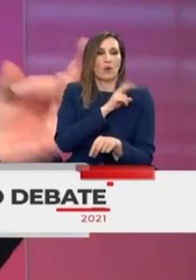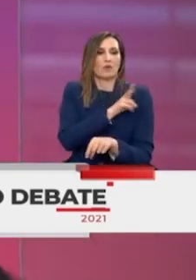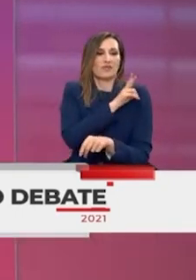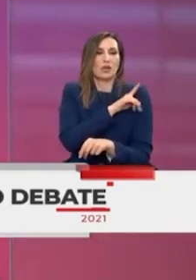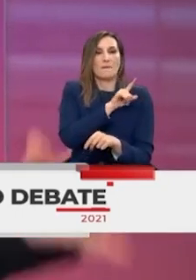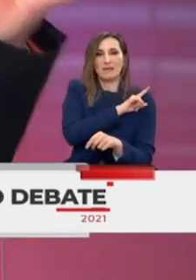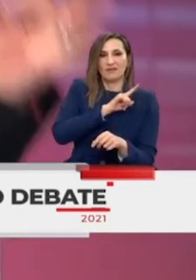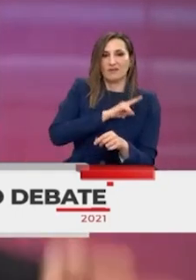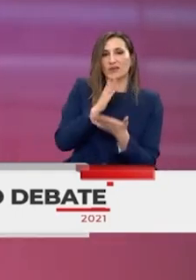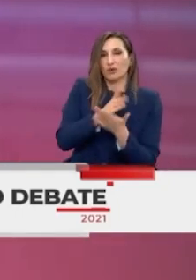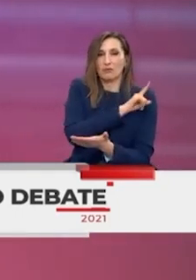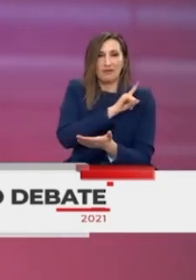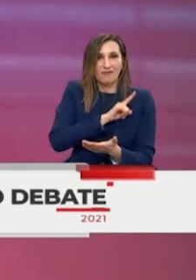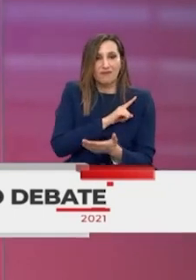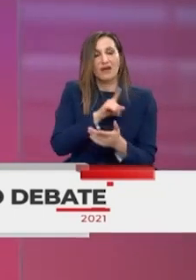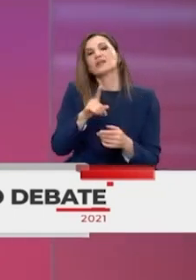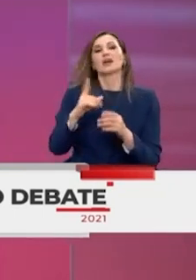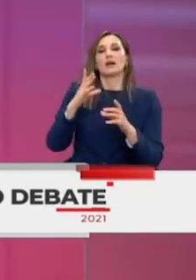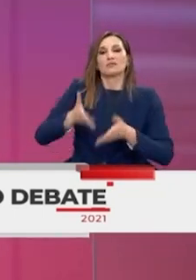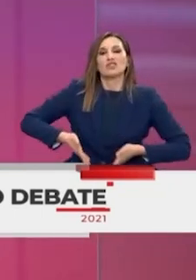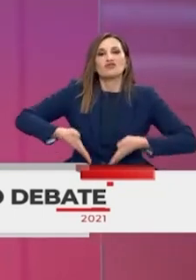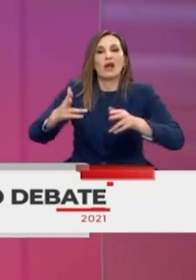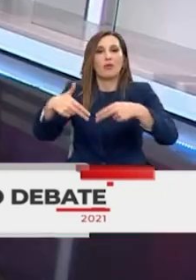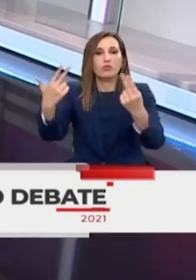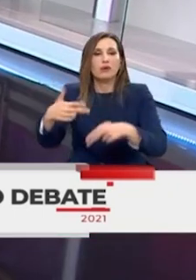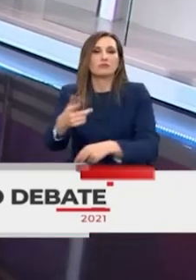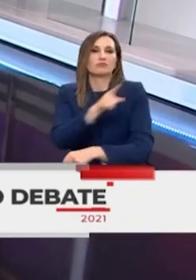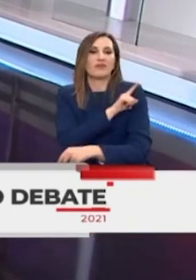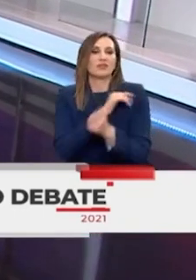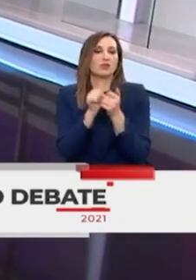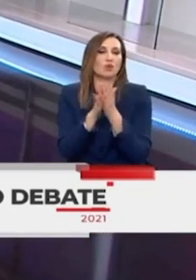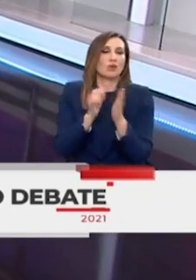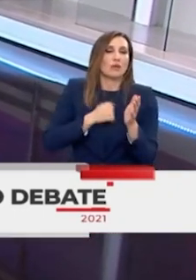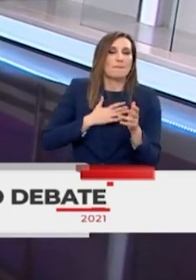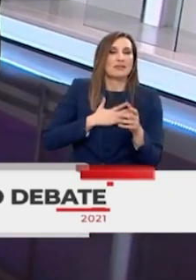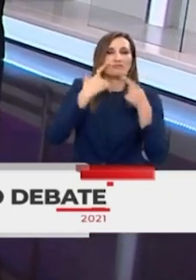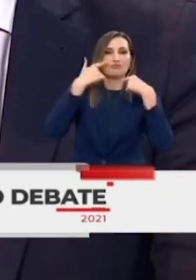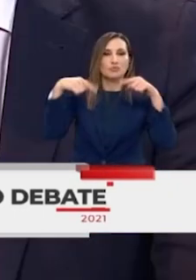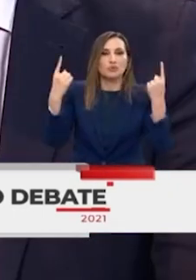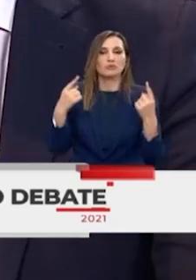universidades, as escolas, as vias de comunicação, todas as empresas públicas. Defende